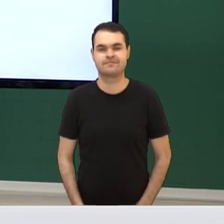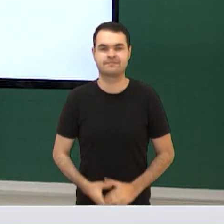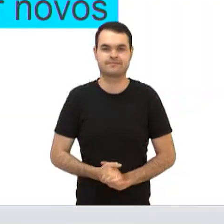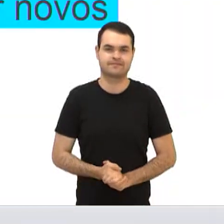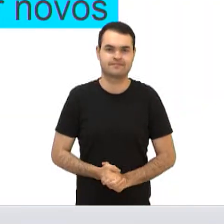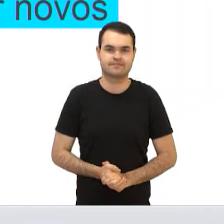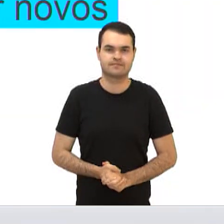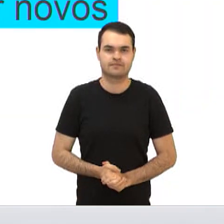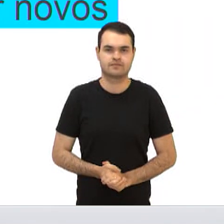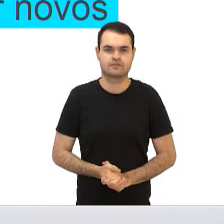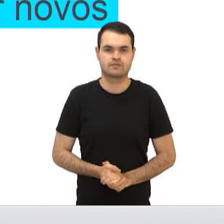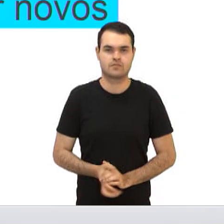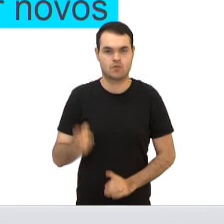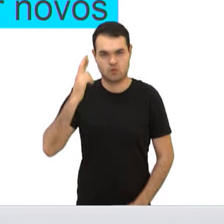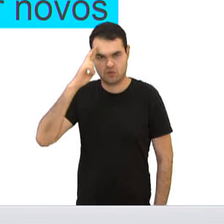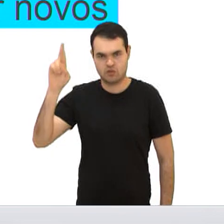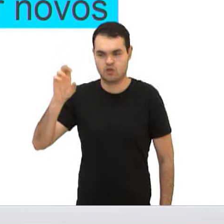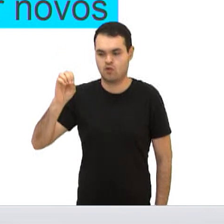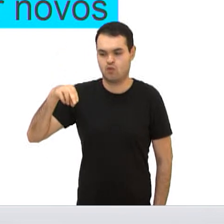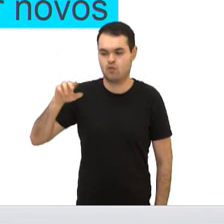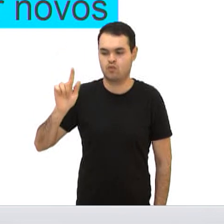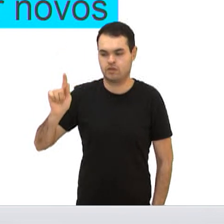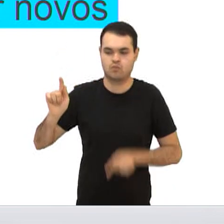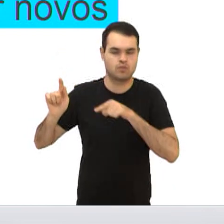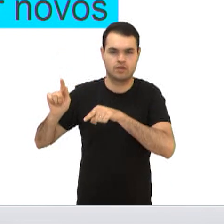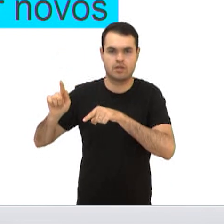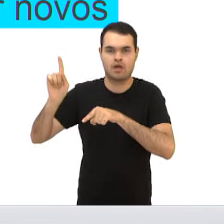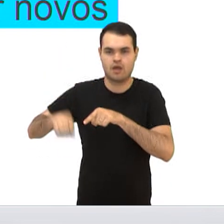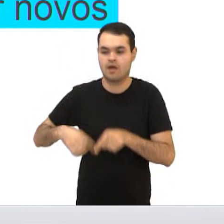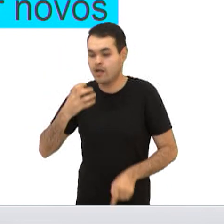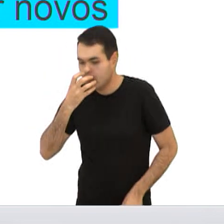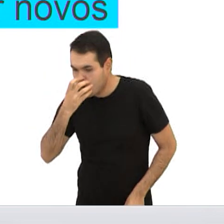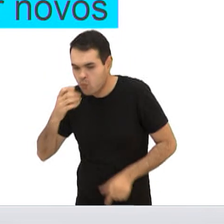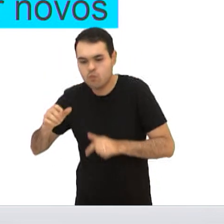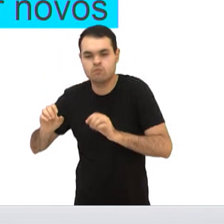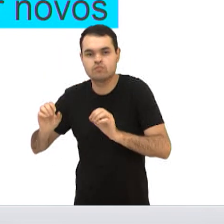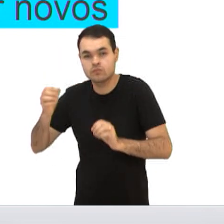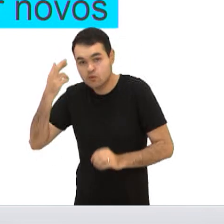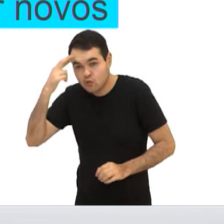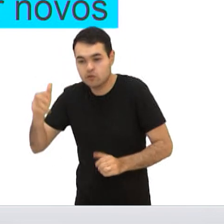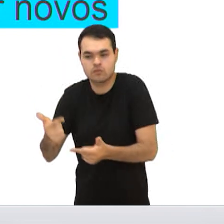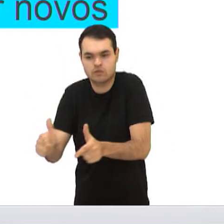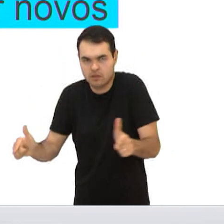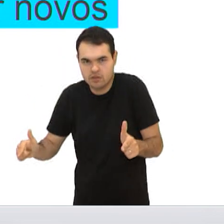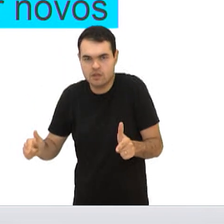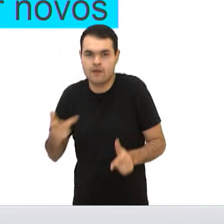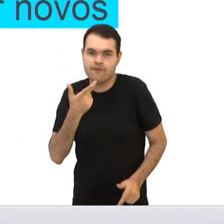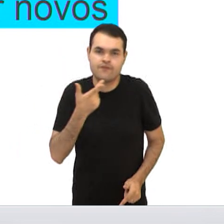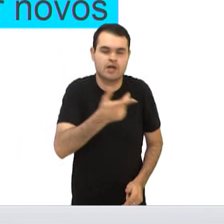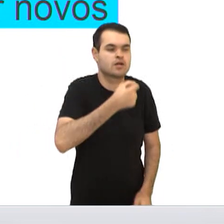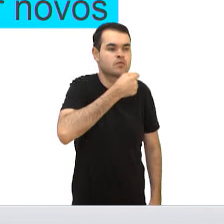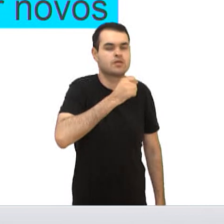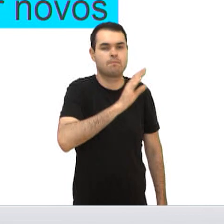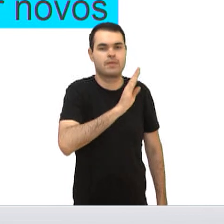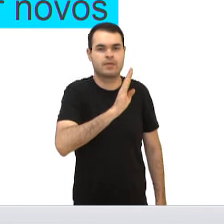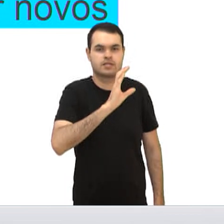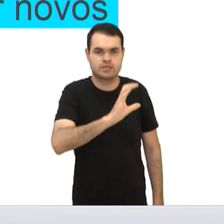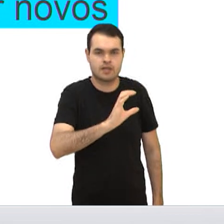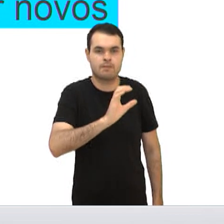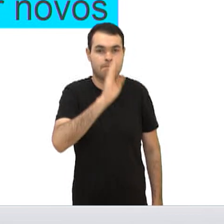sobre a diminuição da renda familiar? Sim, comentou. Então, a resposta certa é a letra B. Precisamos ficar,